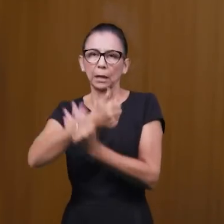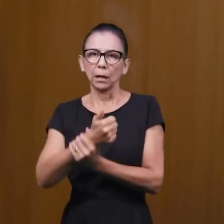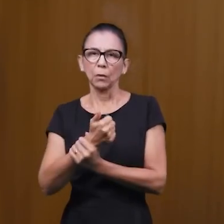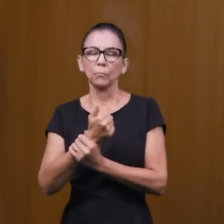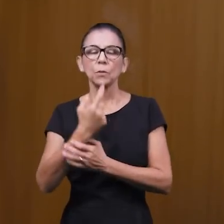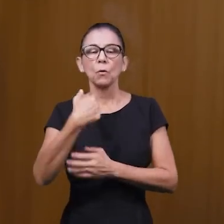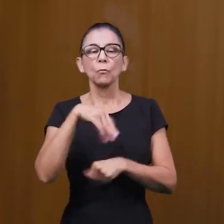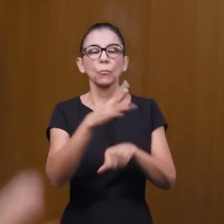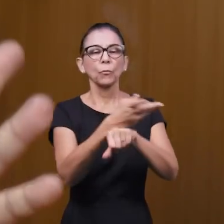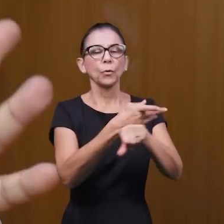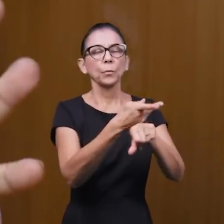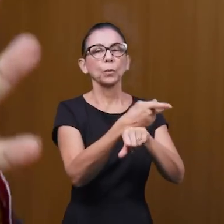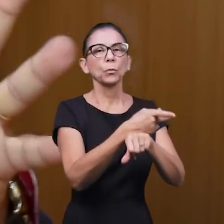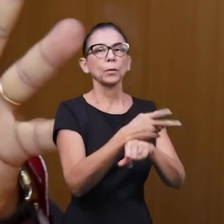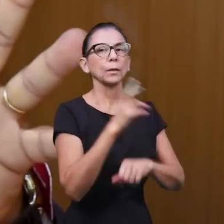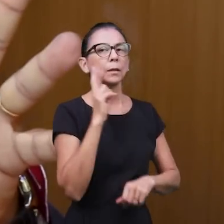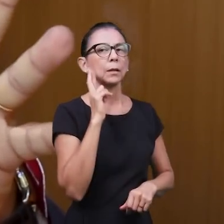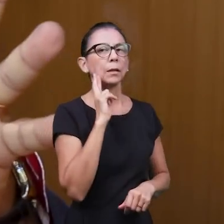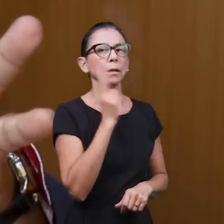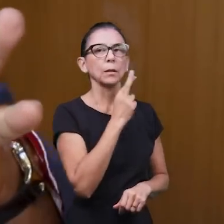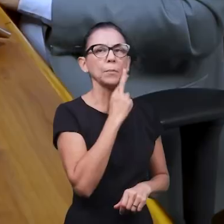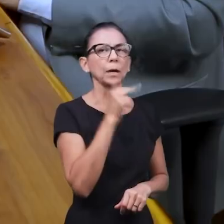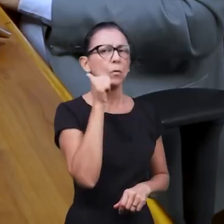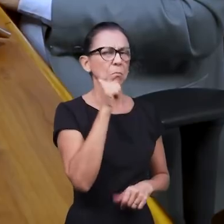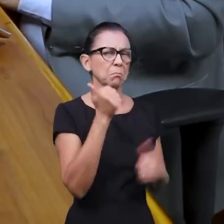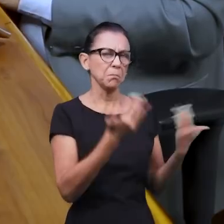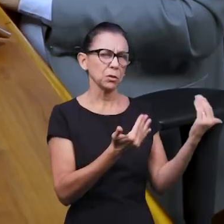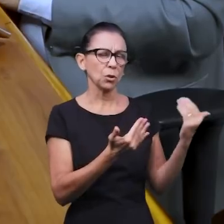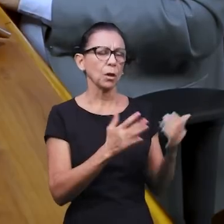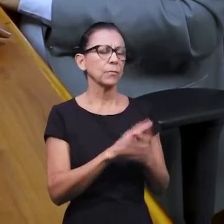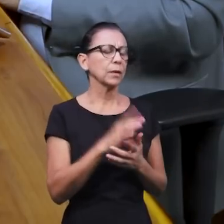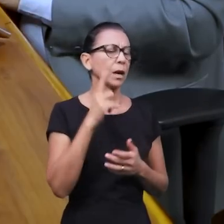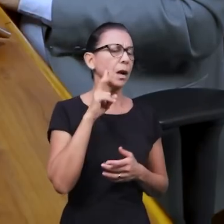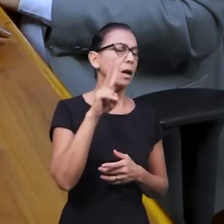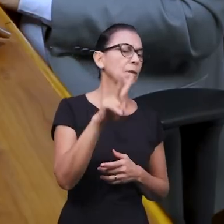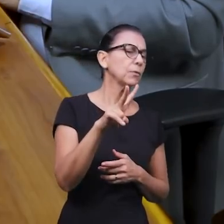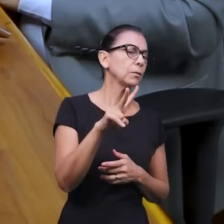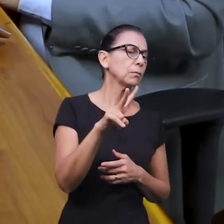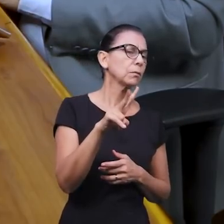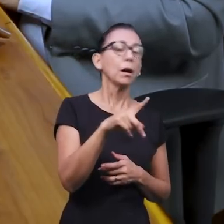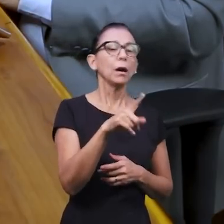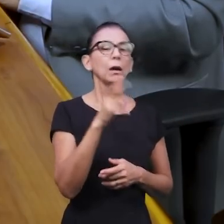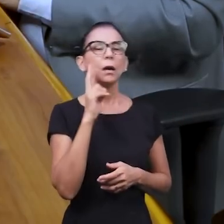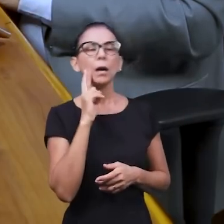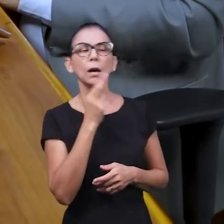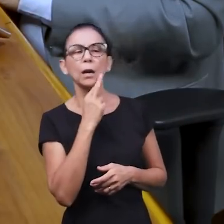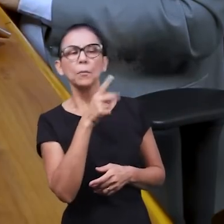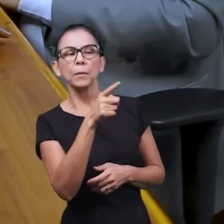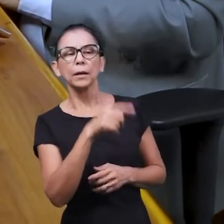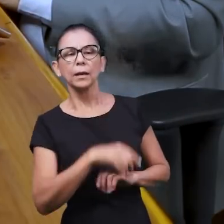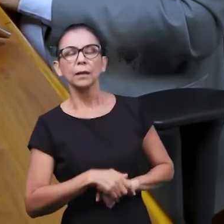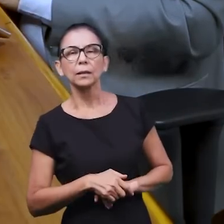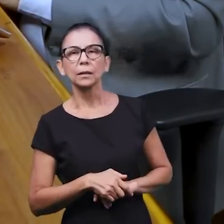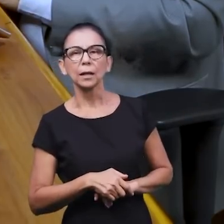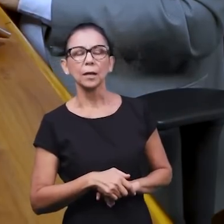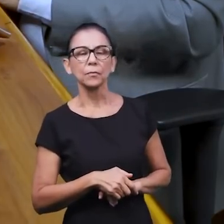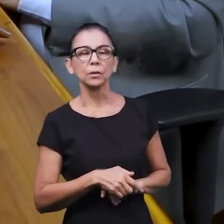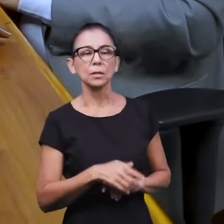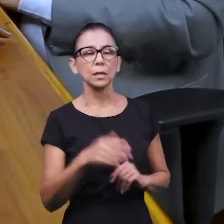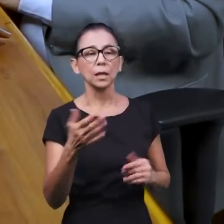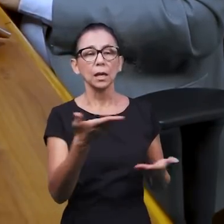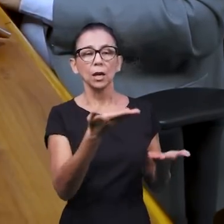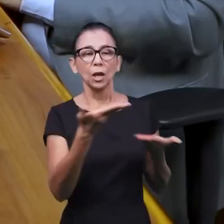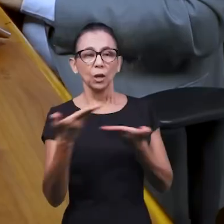nunca tinha visto. O encontro foi um encontro dos dois. Ele estava orando no campo, ela chegou: quem é que ele está orando? É meu amado.